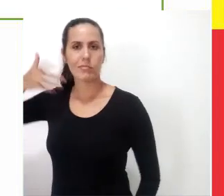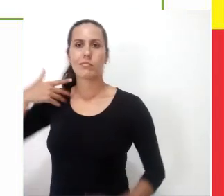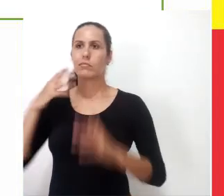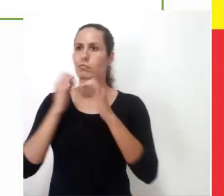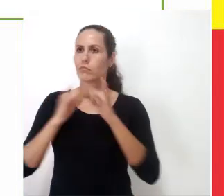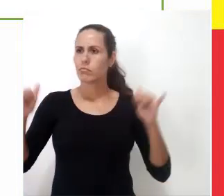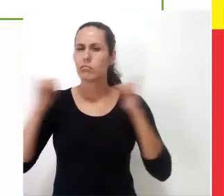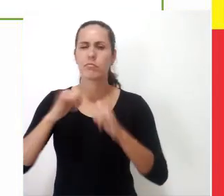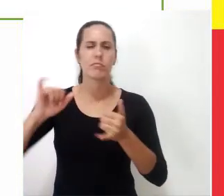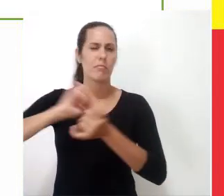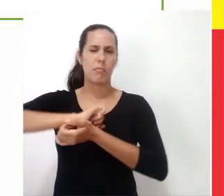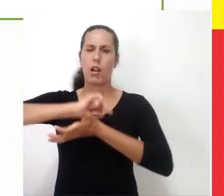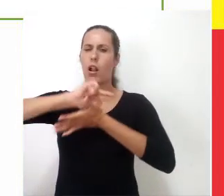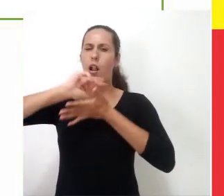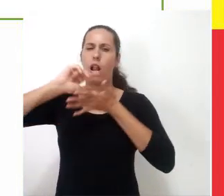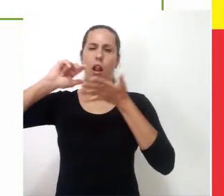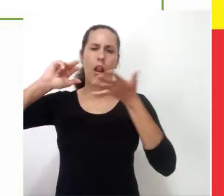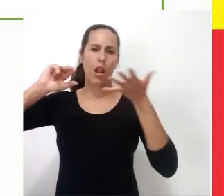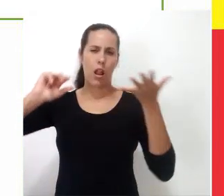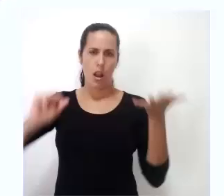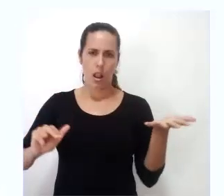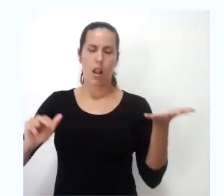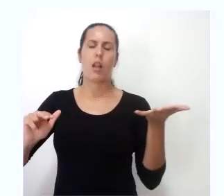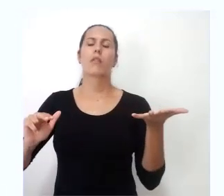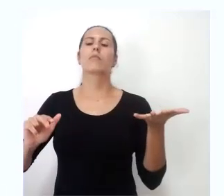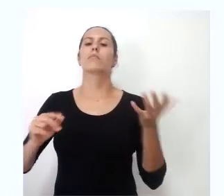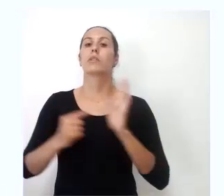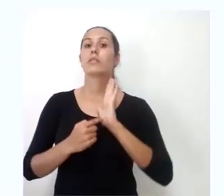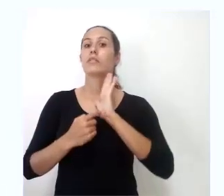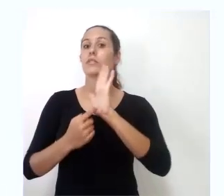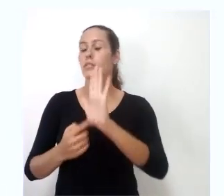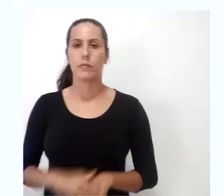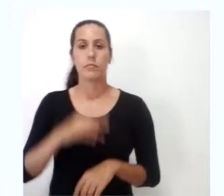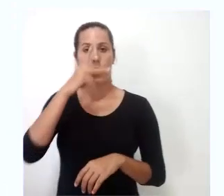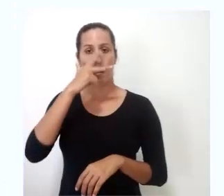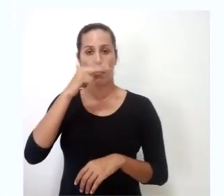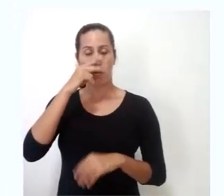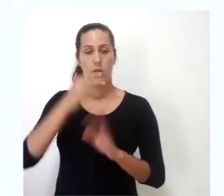publicitárias, etc, etc, uma exposição